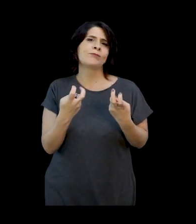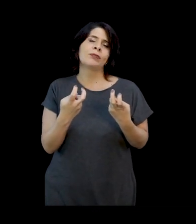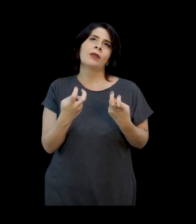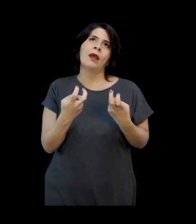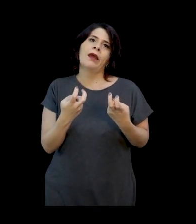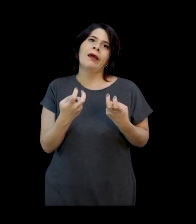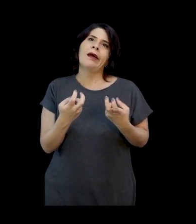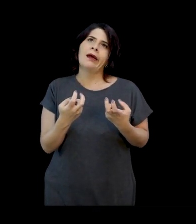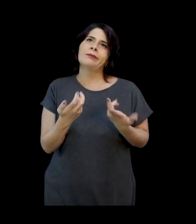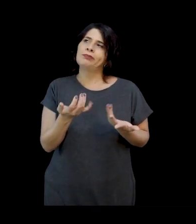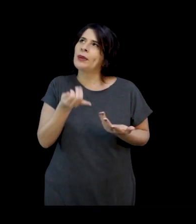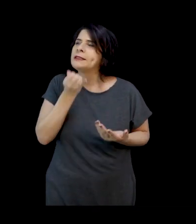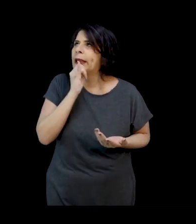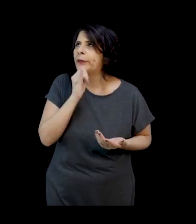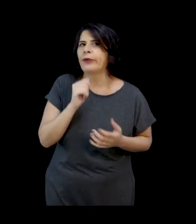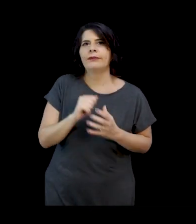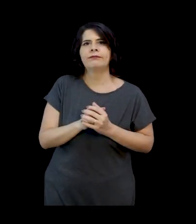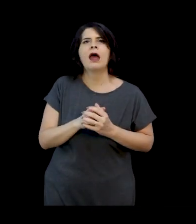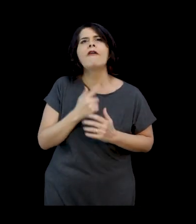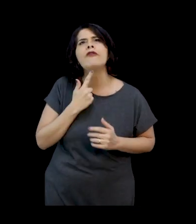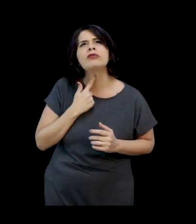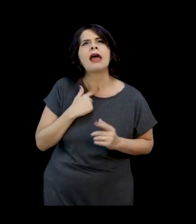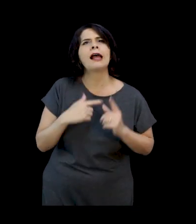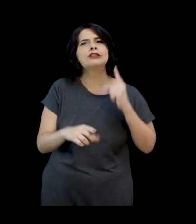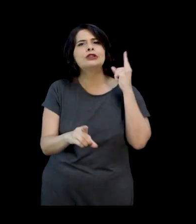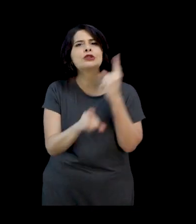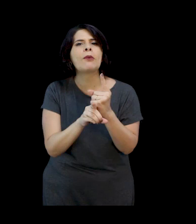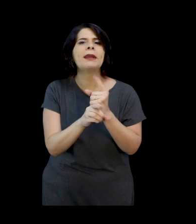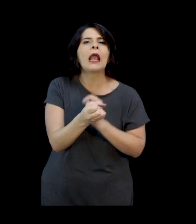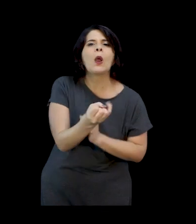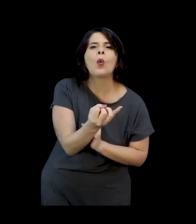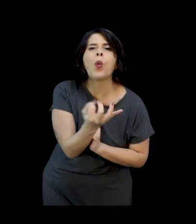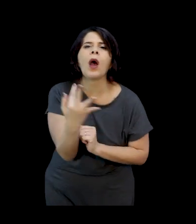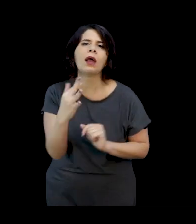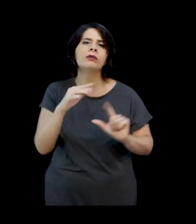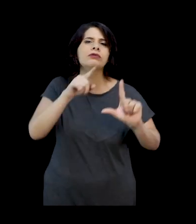de métricas para métricas ou